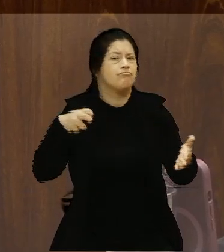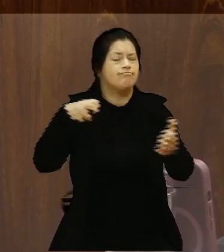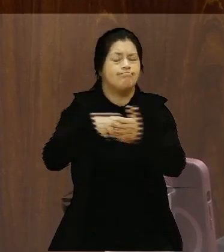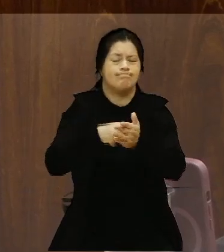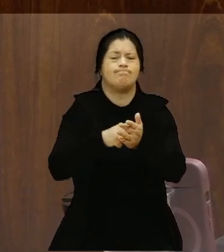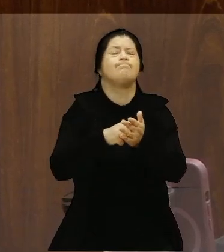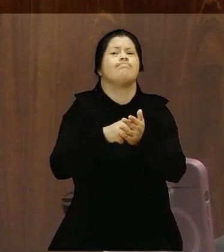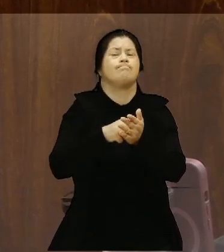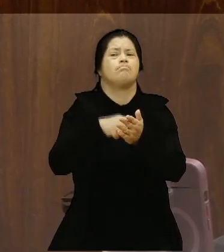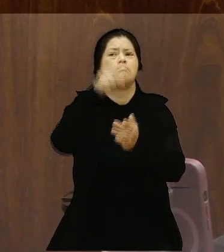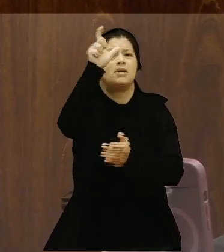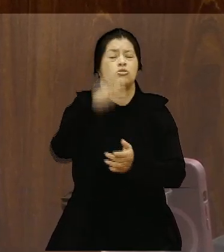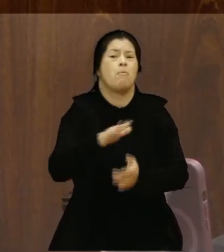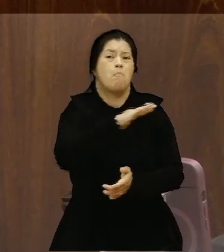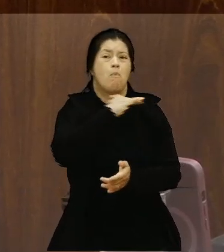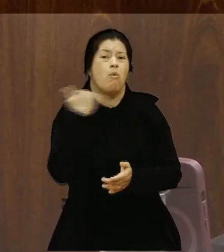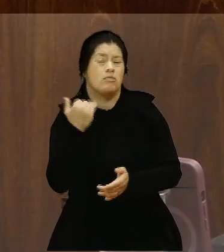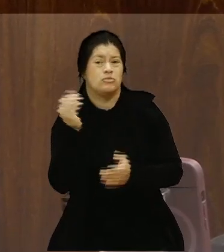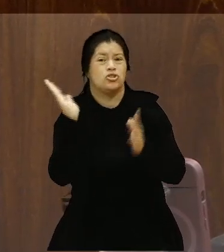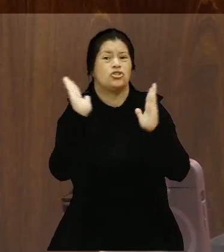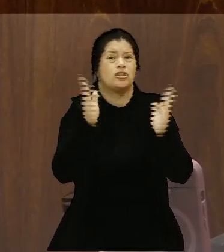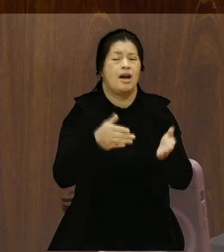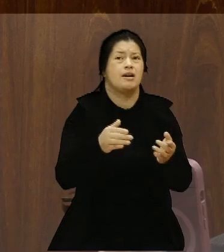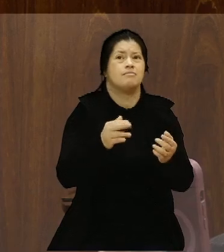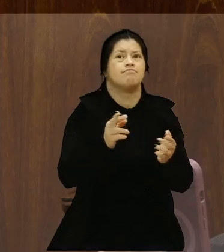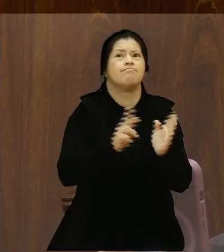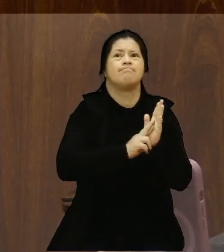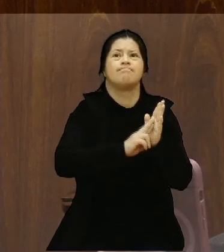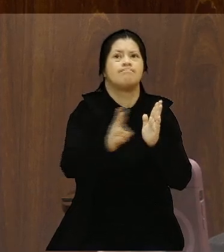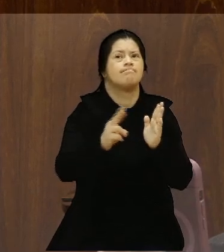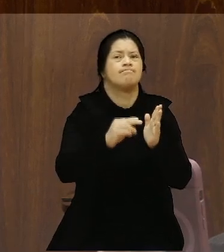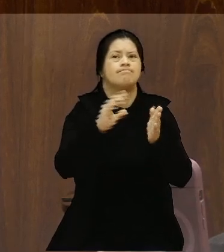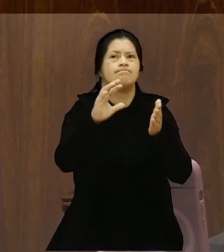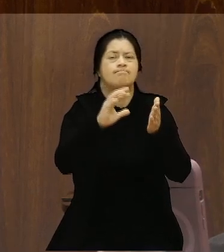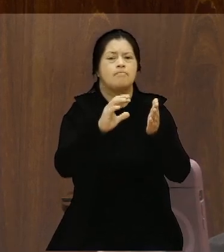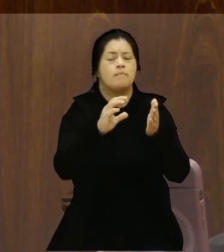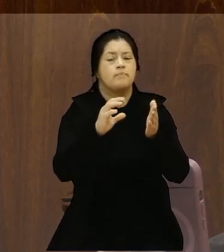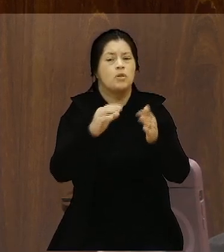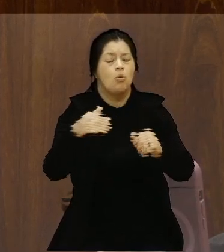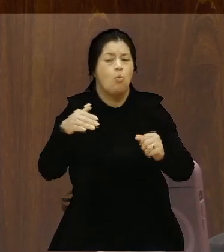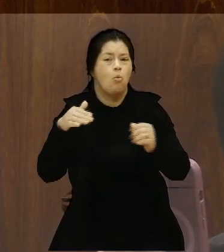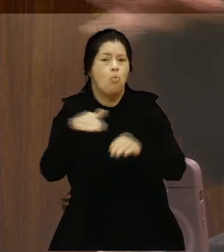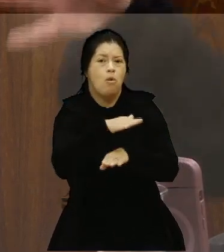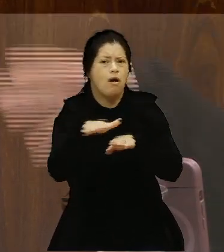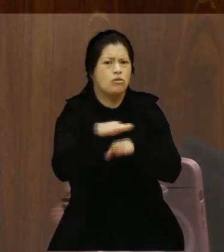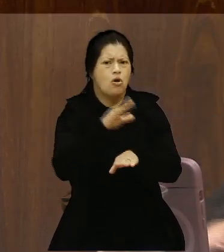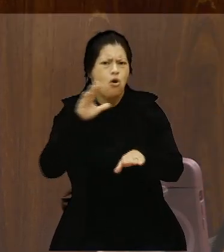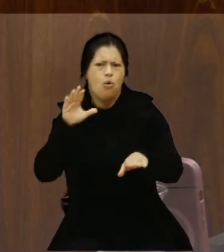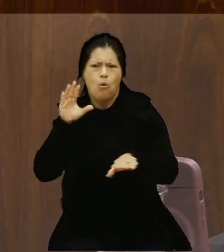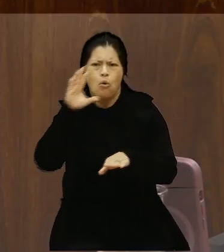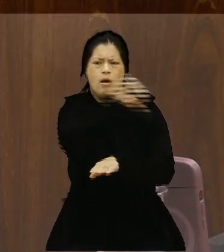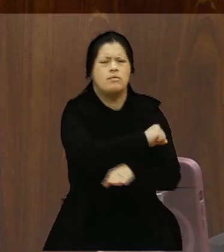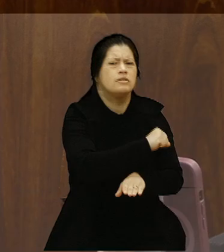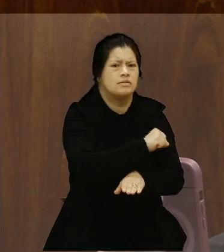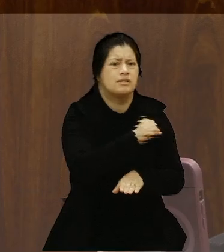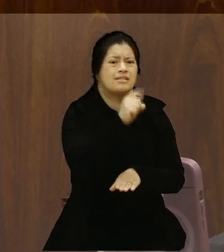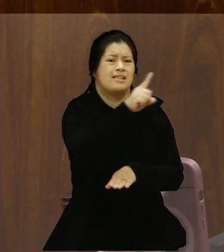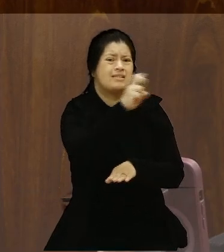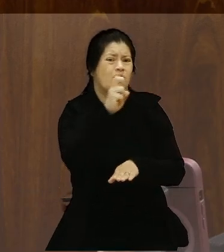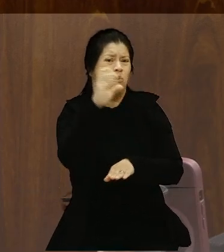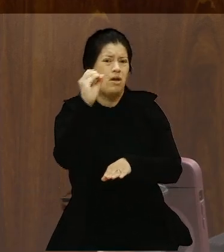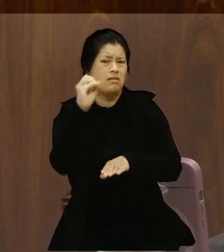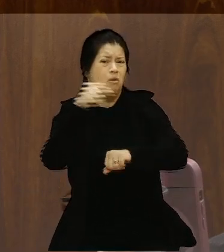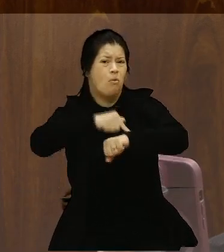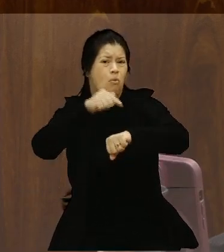fatais naquela estrada. Tem relato dos moradores que os carros passam muitas vezes a 150 por hora. É difícil